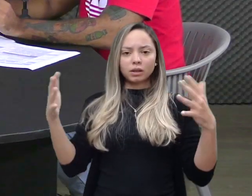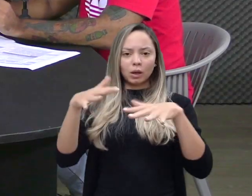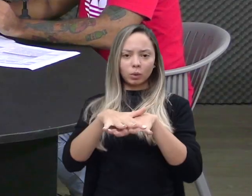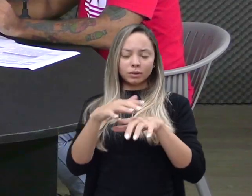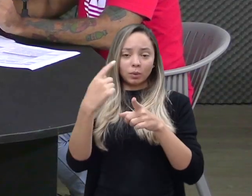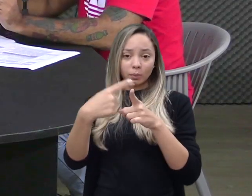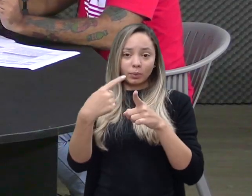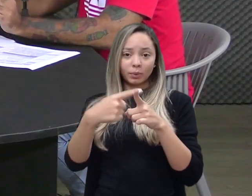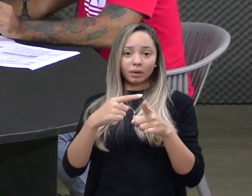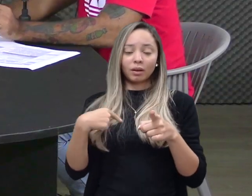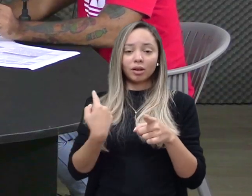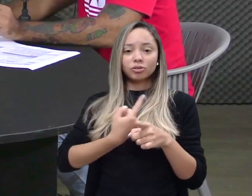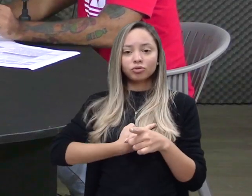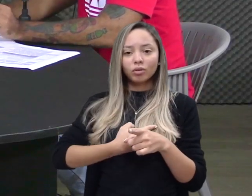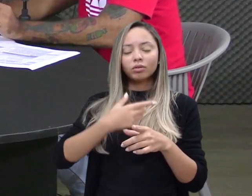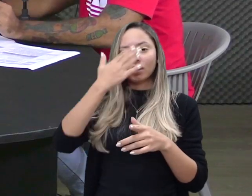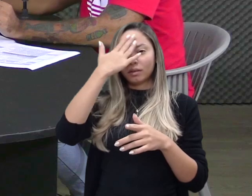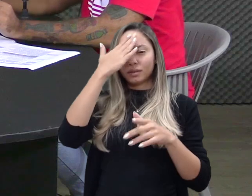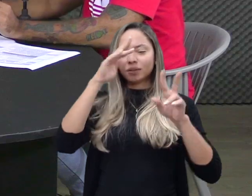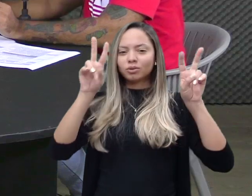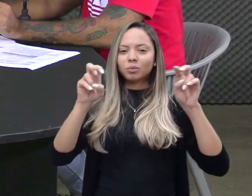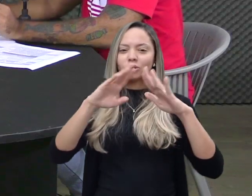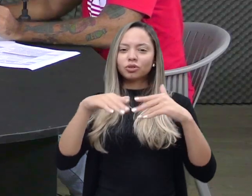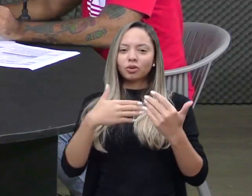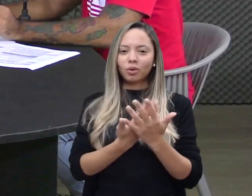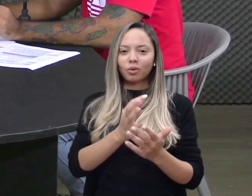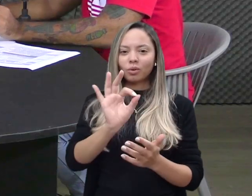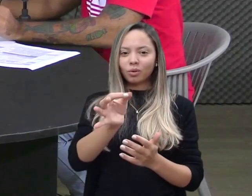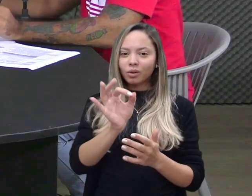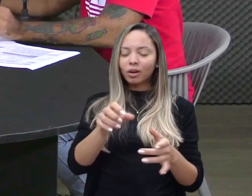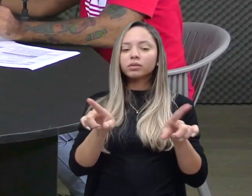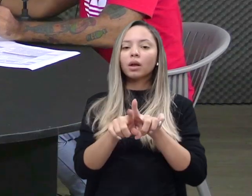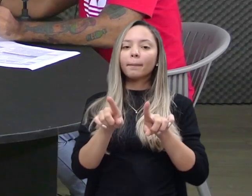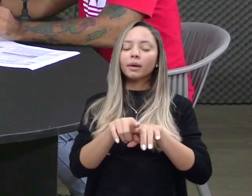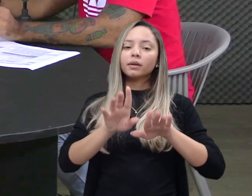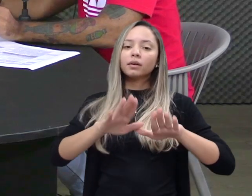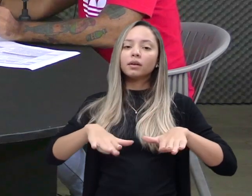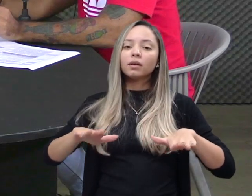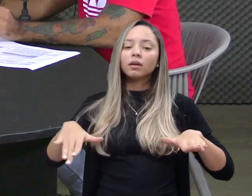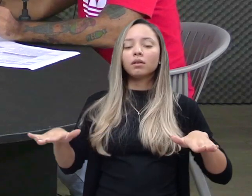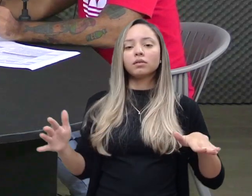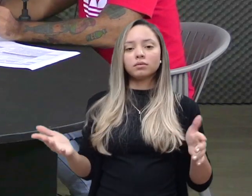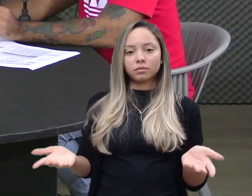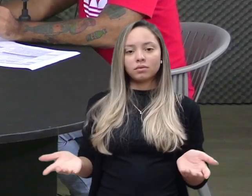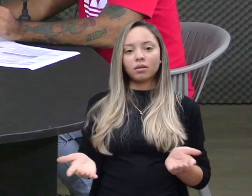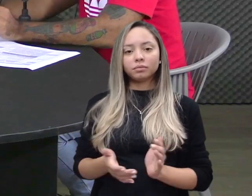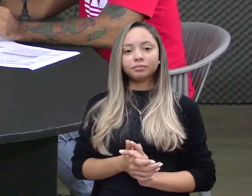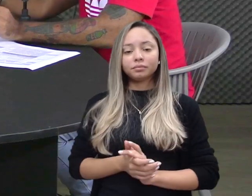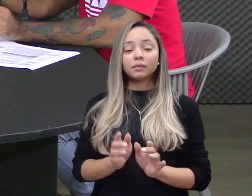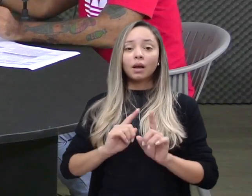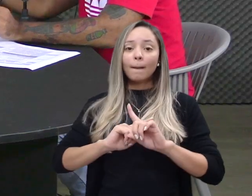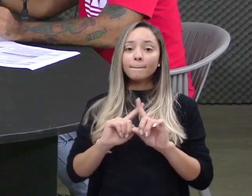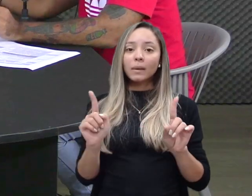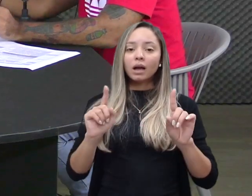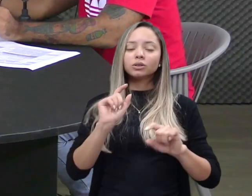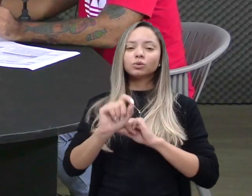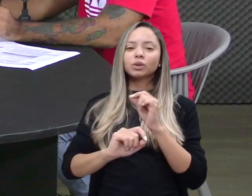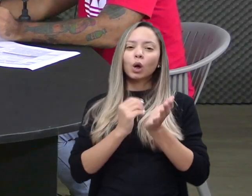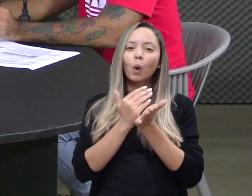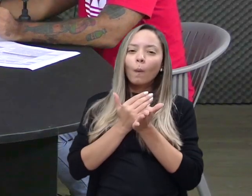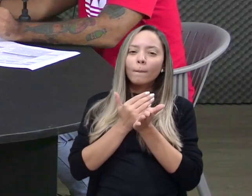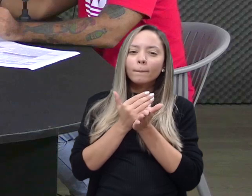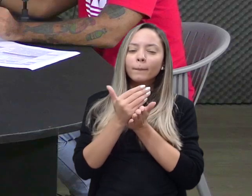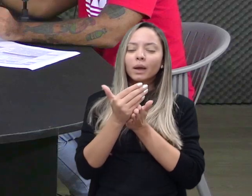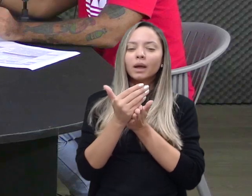falando sobre escolas e a gente também está falando sobre crianças, mas séries iniciais, e cadê